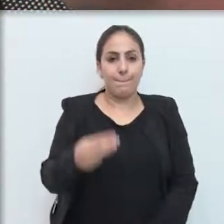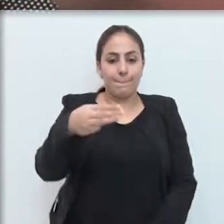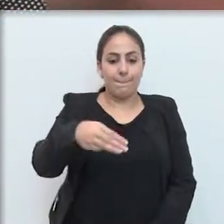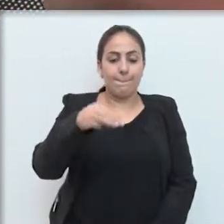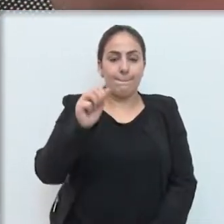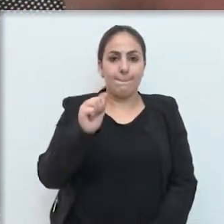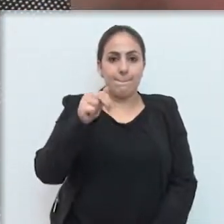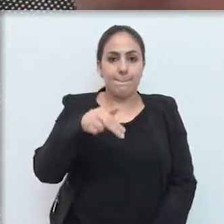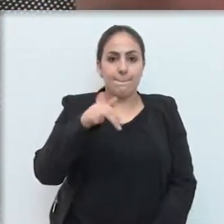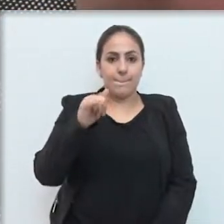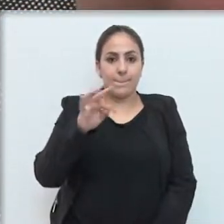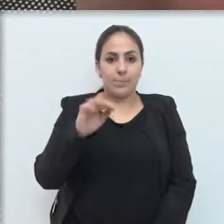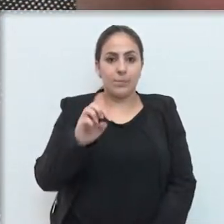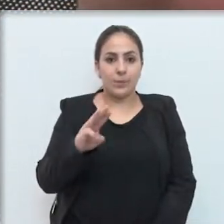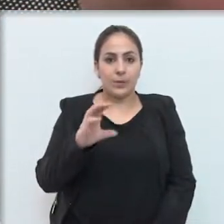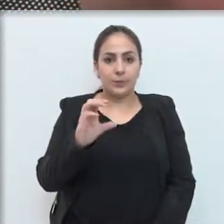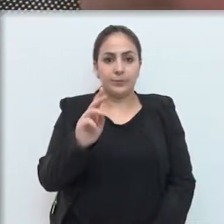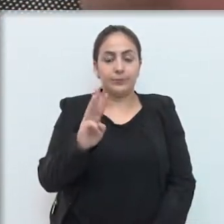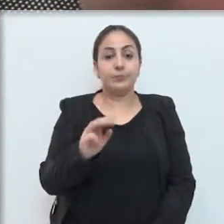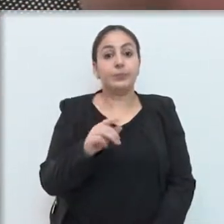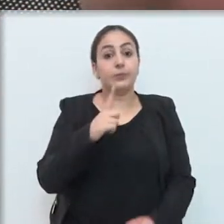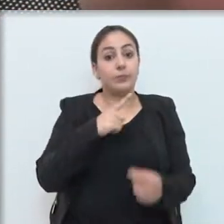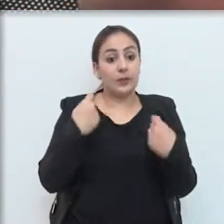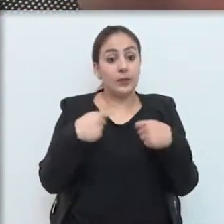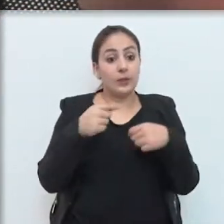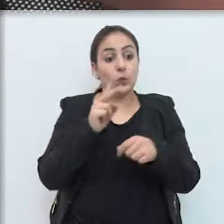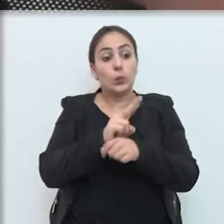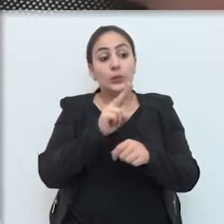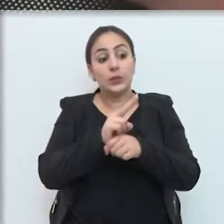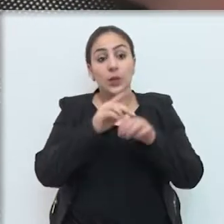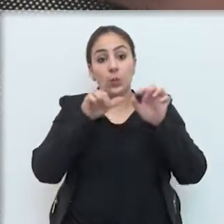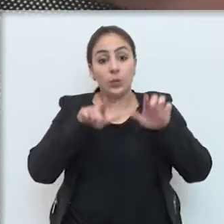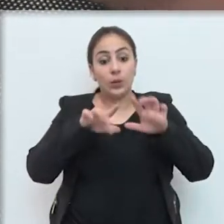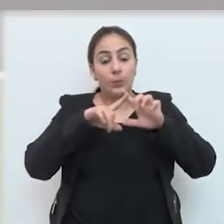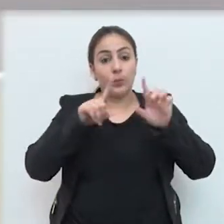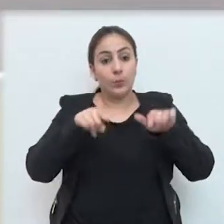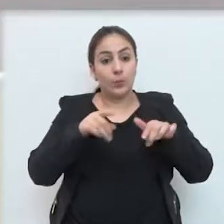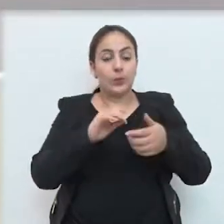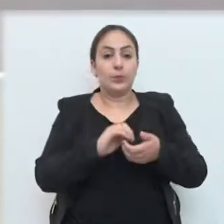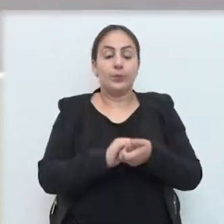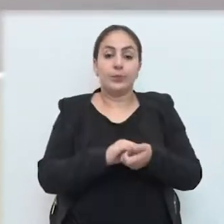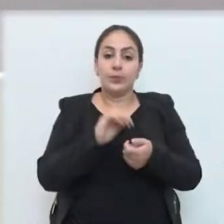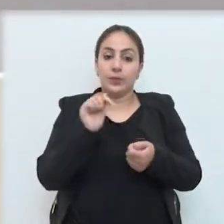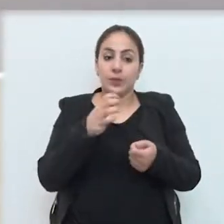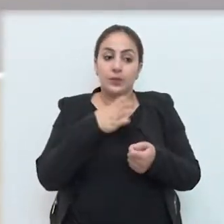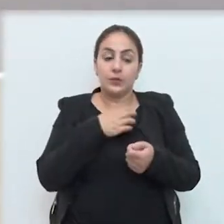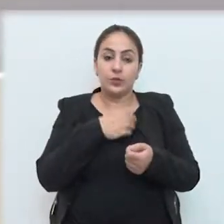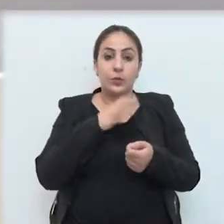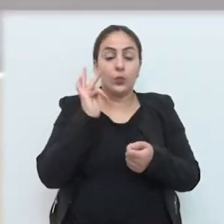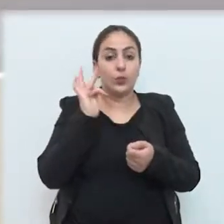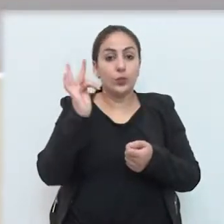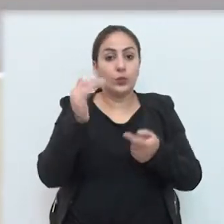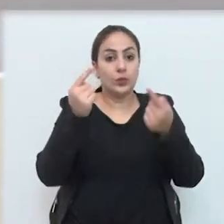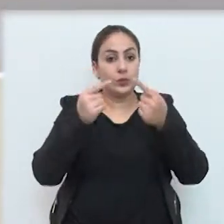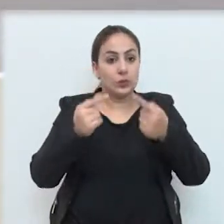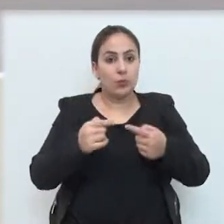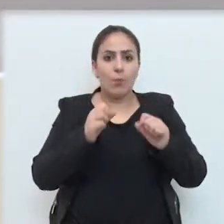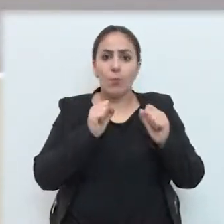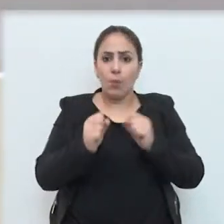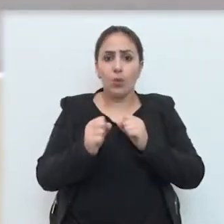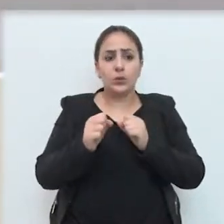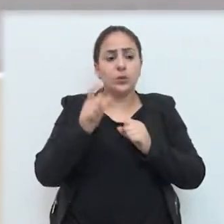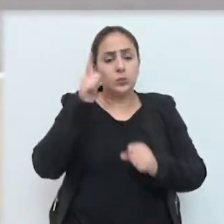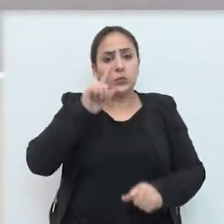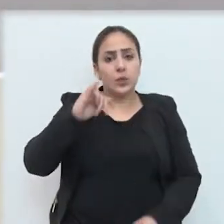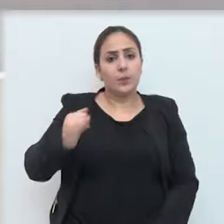estabelecida a necessidade de conservação do patrimônio público. Desta forma, no futuro a estrutura poderá